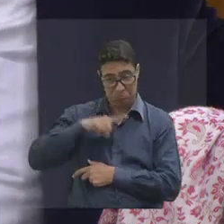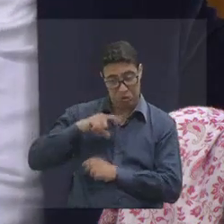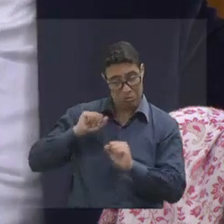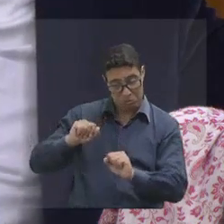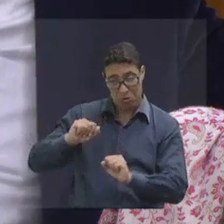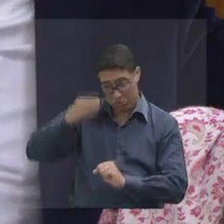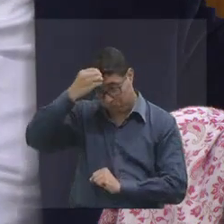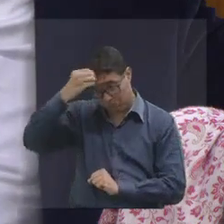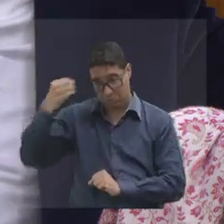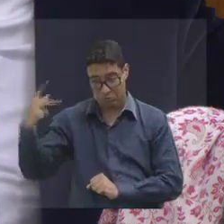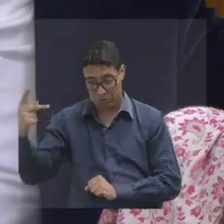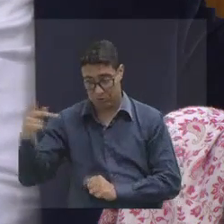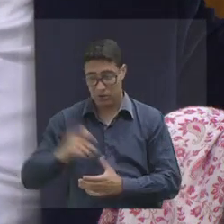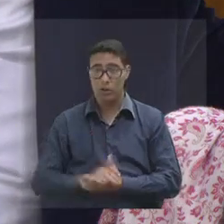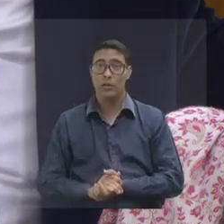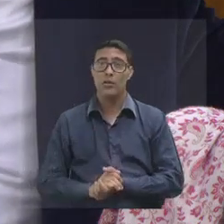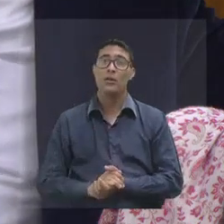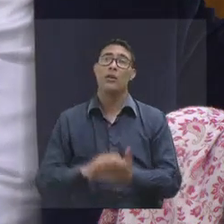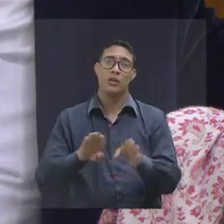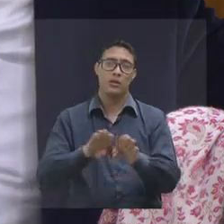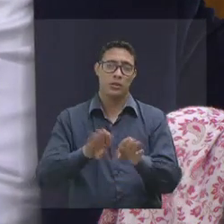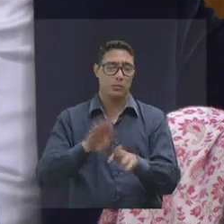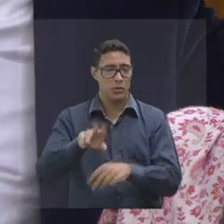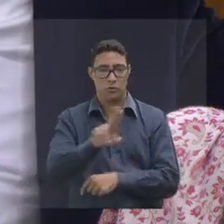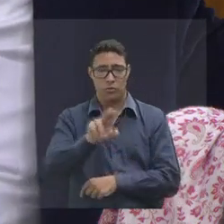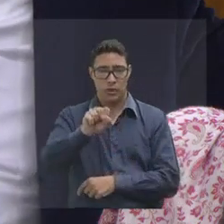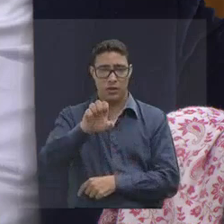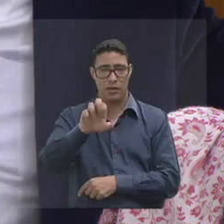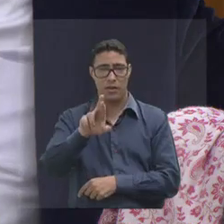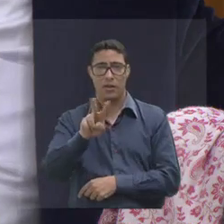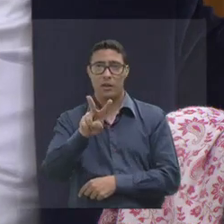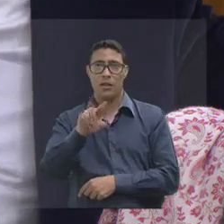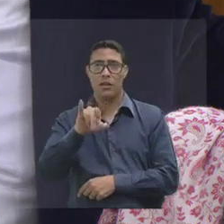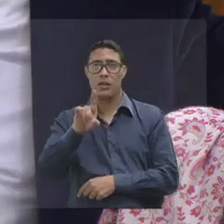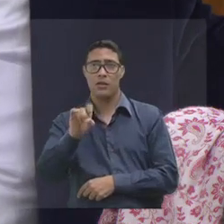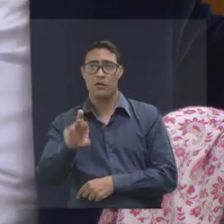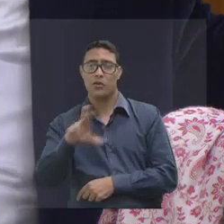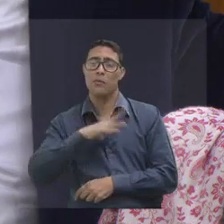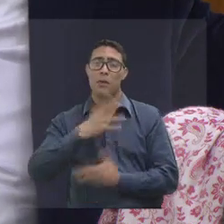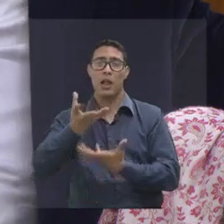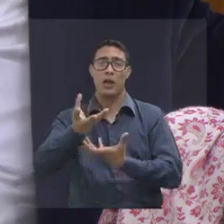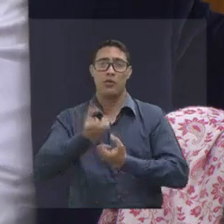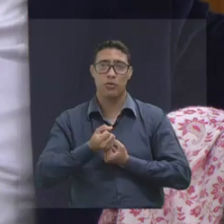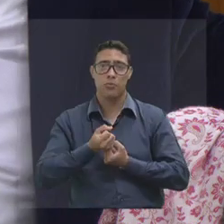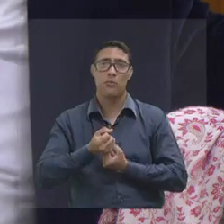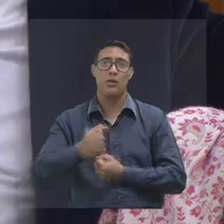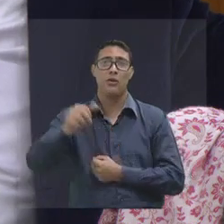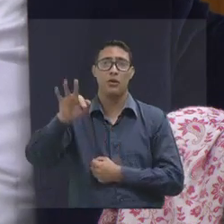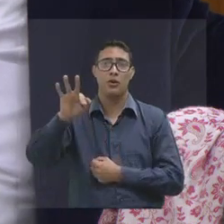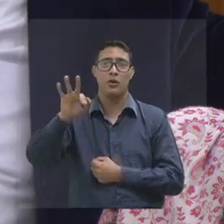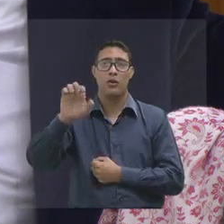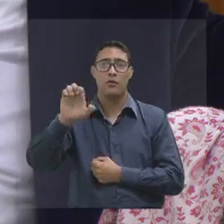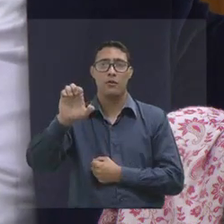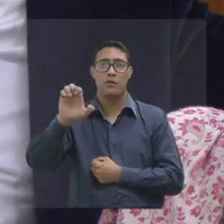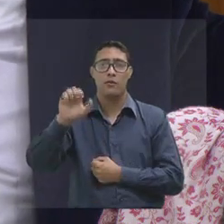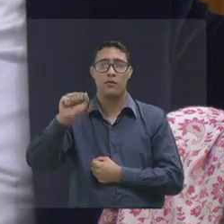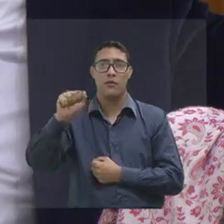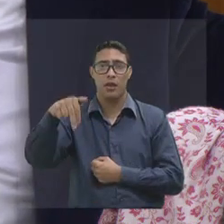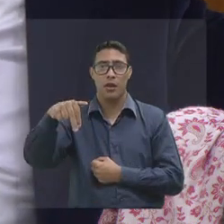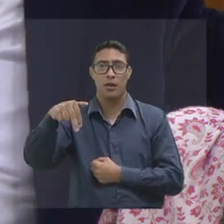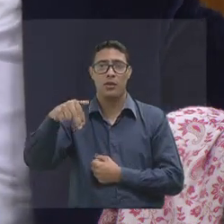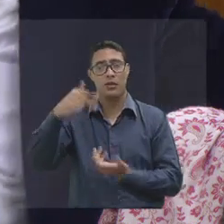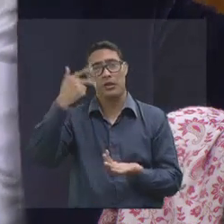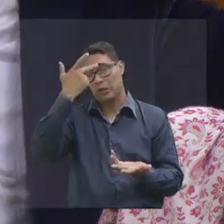perspectiva e a circulação do nome desse servidor para assumir a fean o que soaria como uma premiação para alguém que ainda não foi